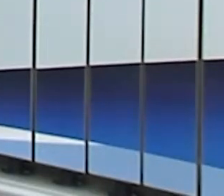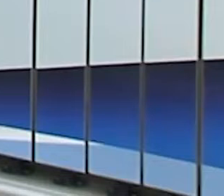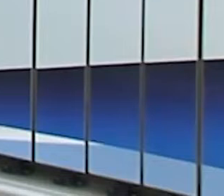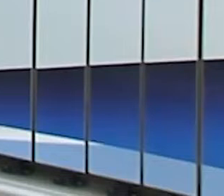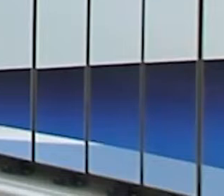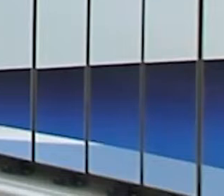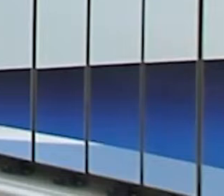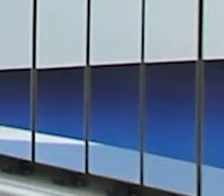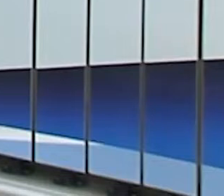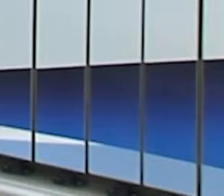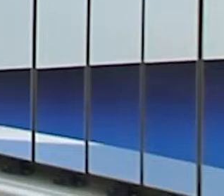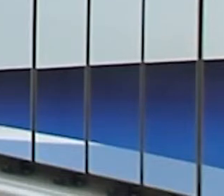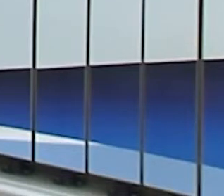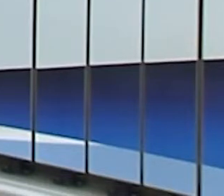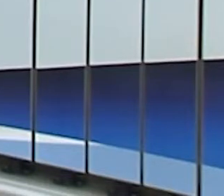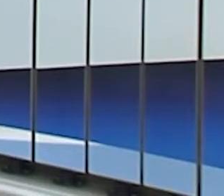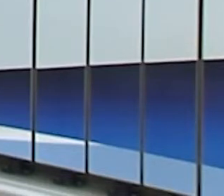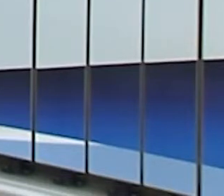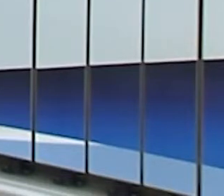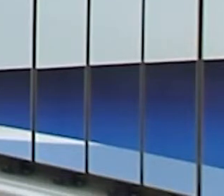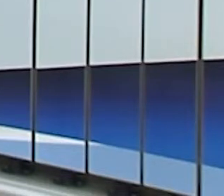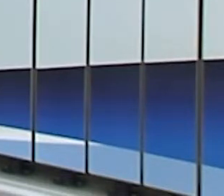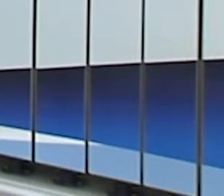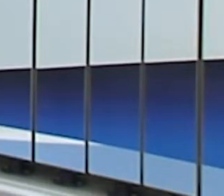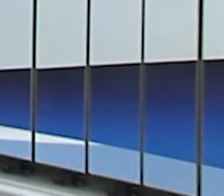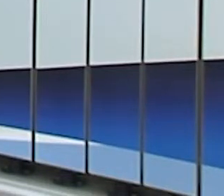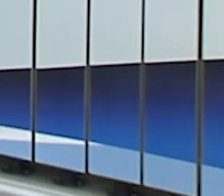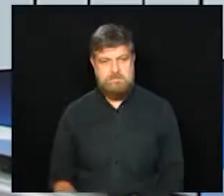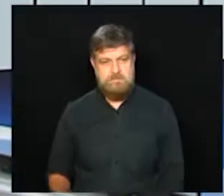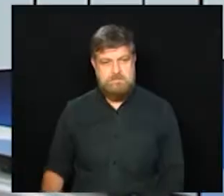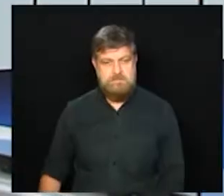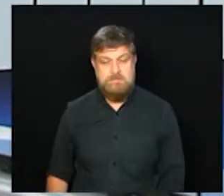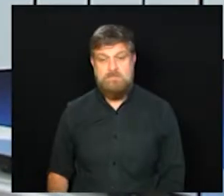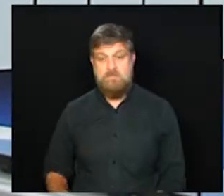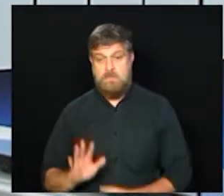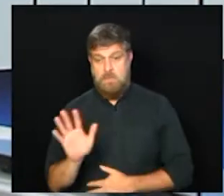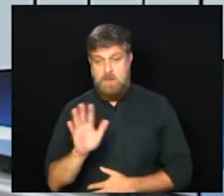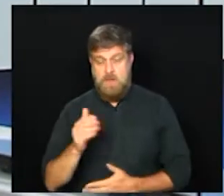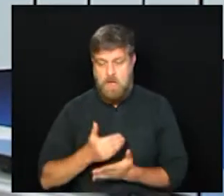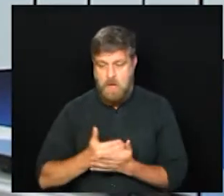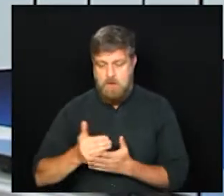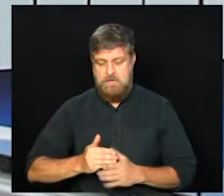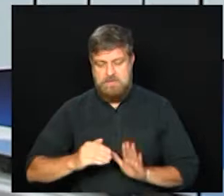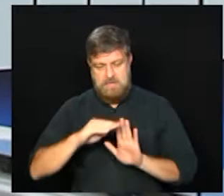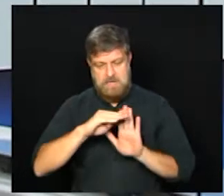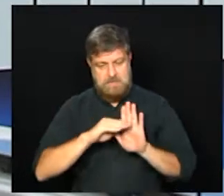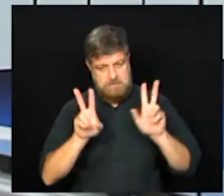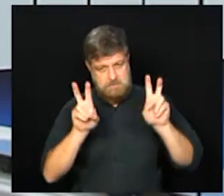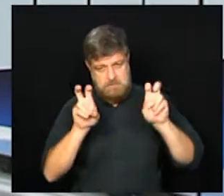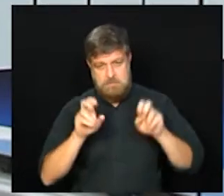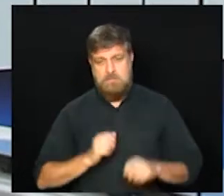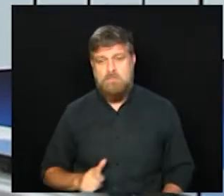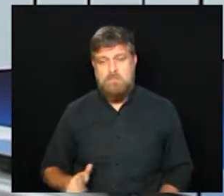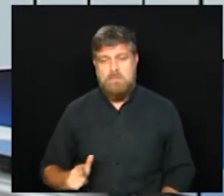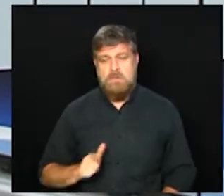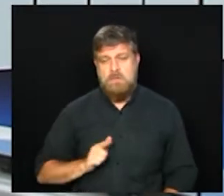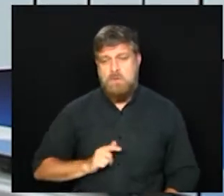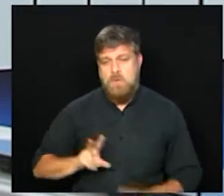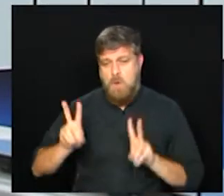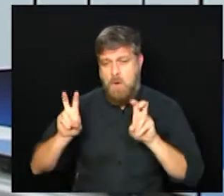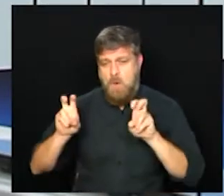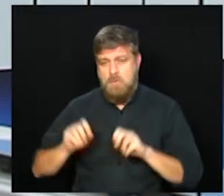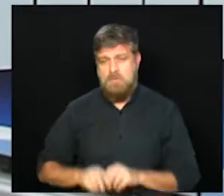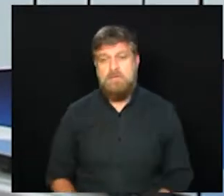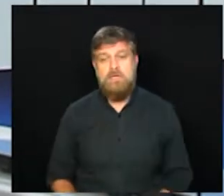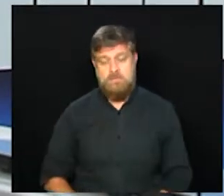46 artigos distribuídos em 7 títulos, criando mecanismos para prevenir e coibir